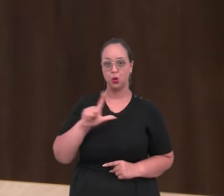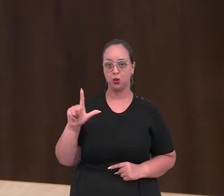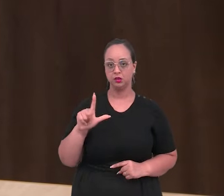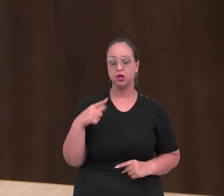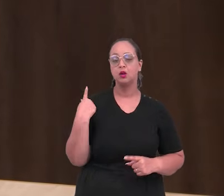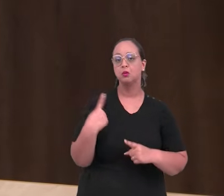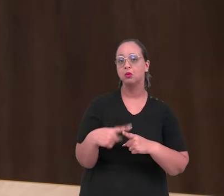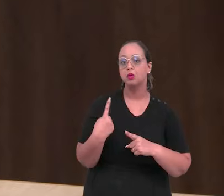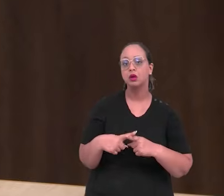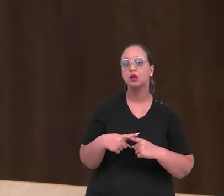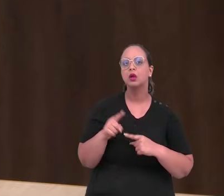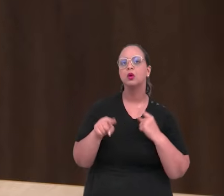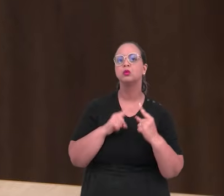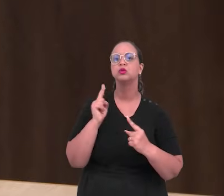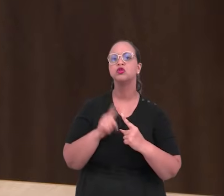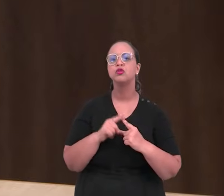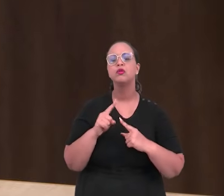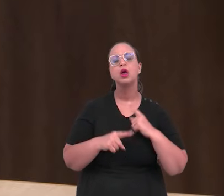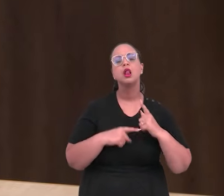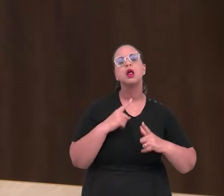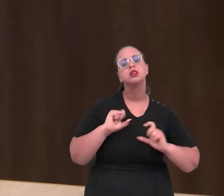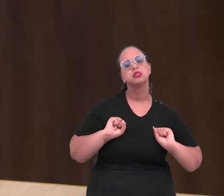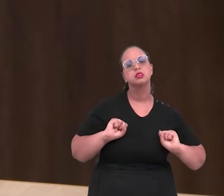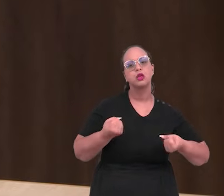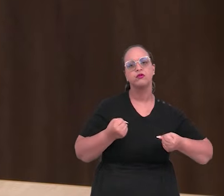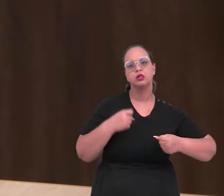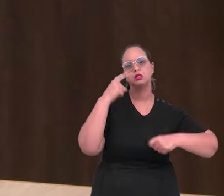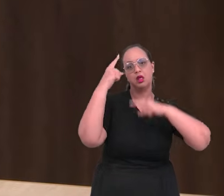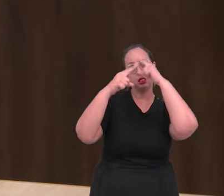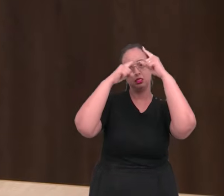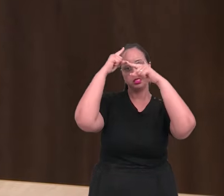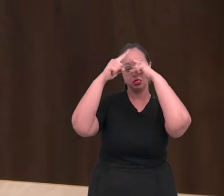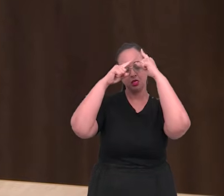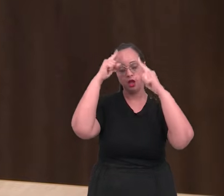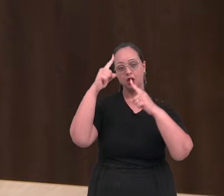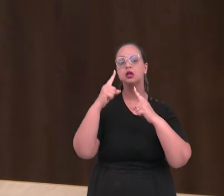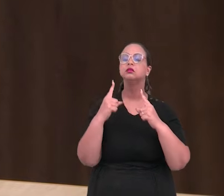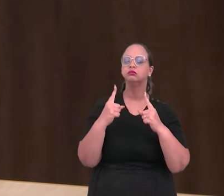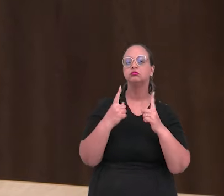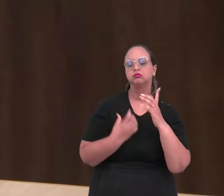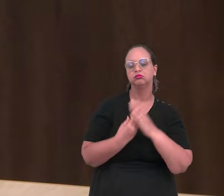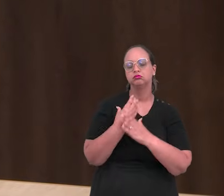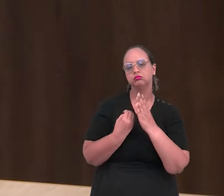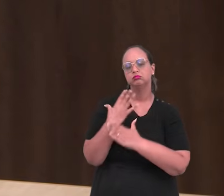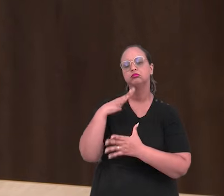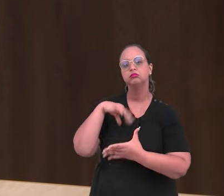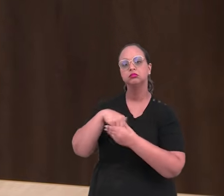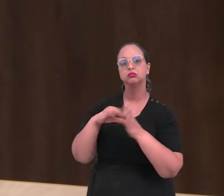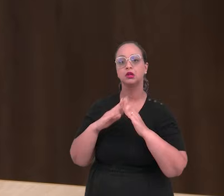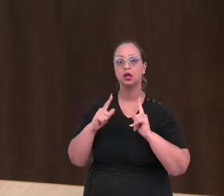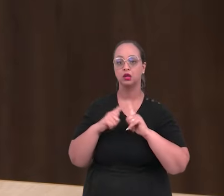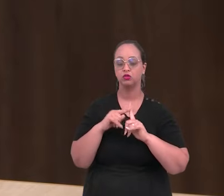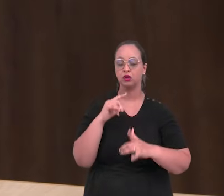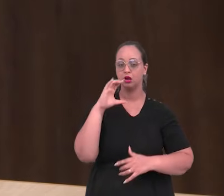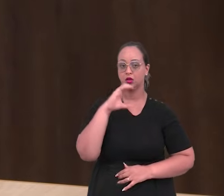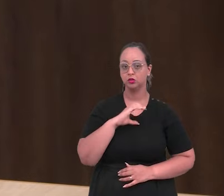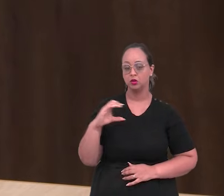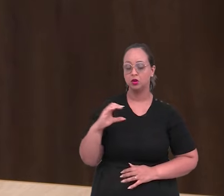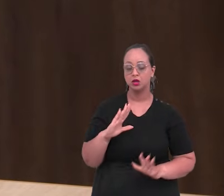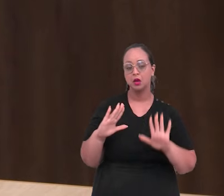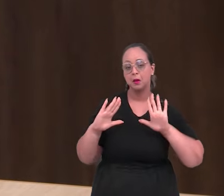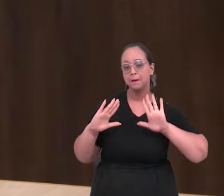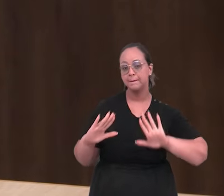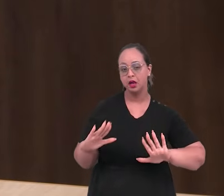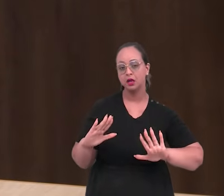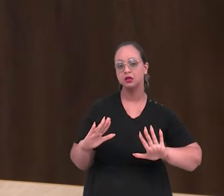O objetivo era defender os dogmas da Igreja Católica, mas, ao mesmo